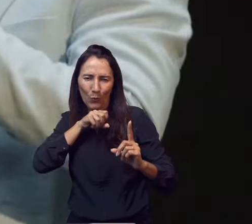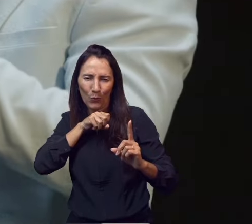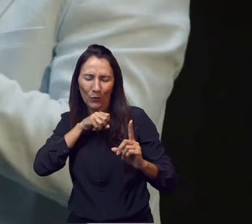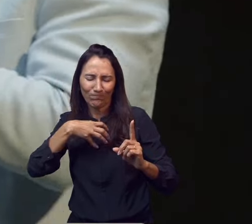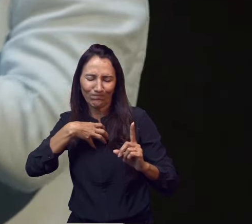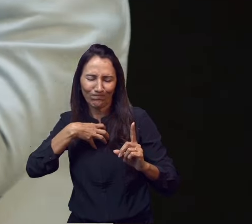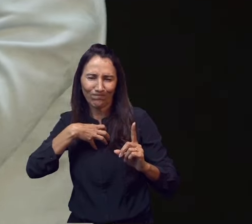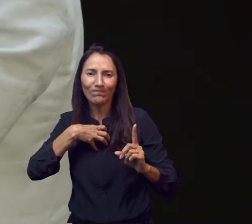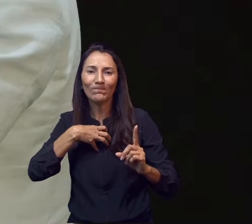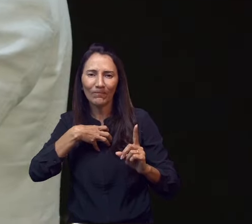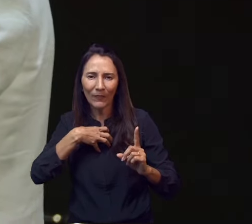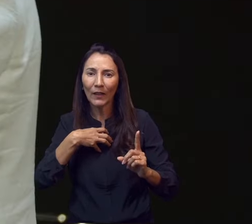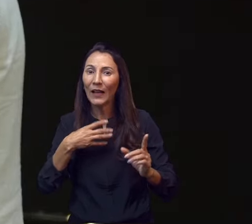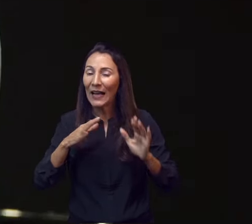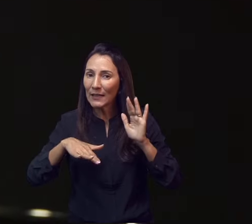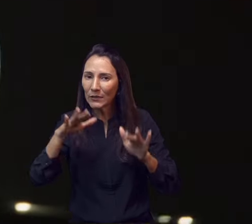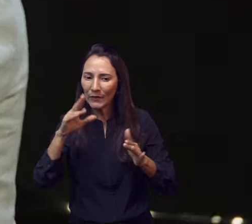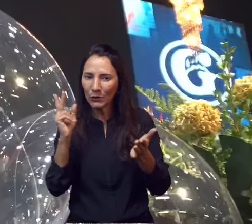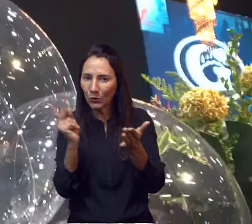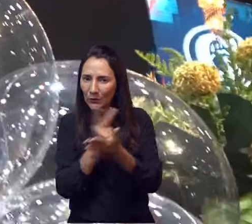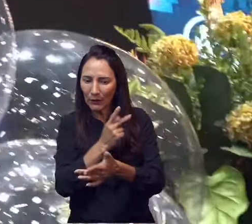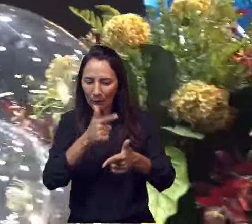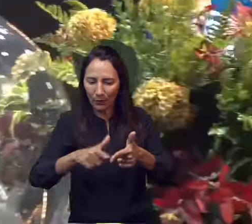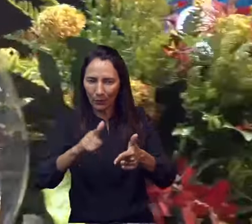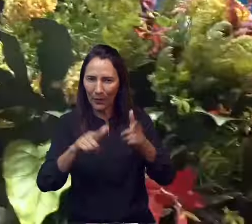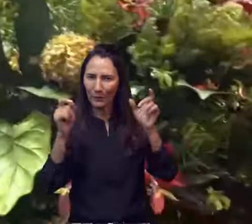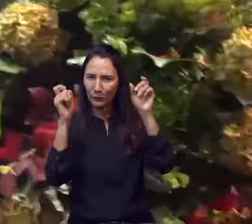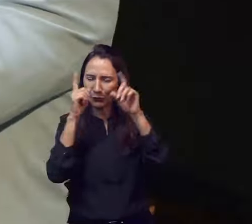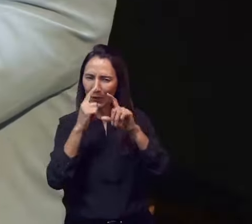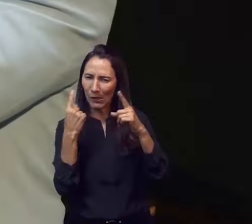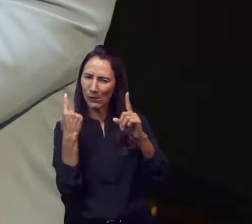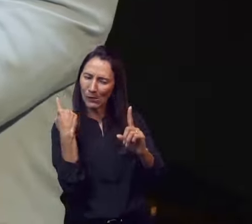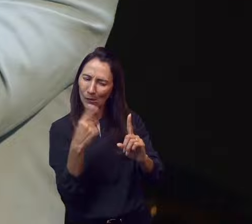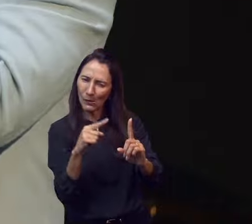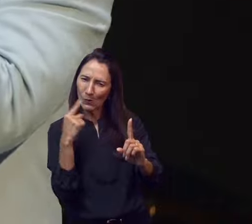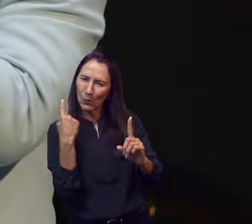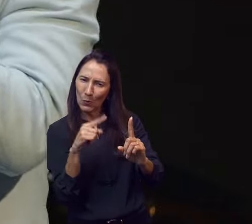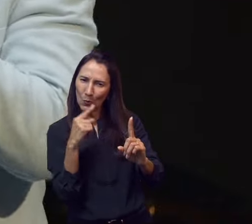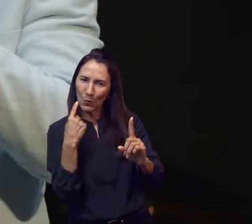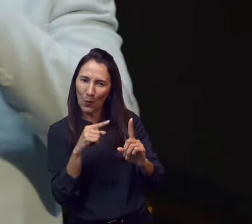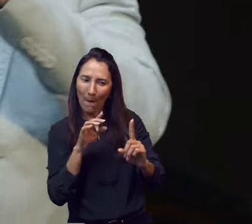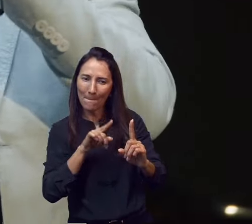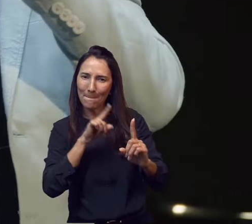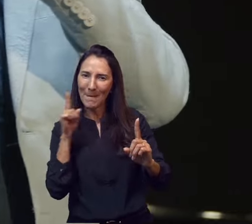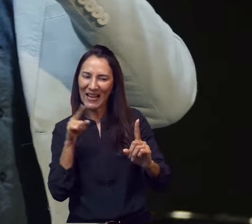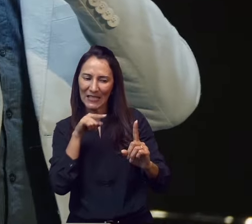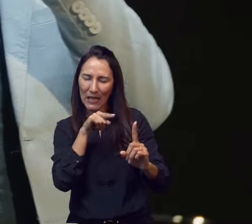lhe dão amargura as lutas vêm mas o arco do pastor Jorge Linhares permanece